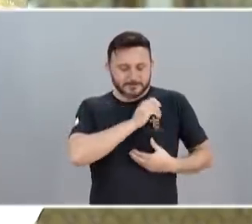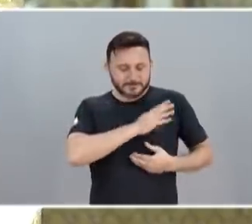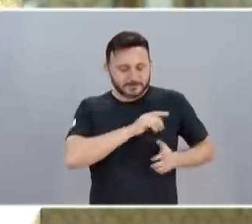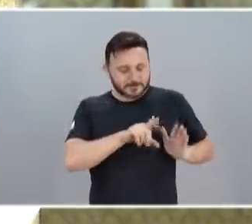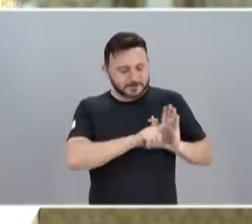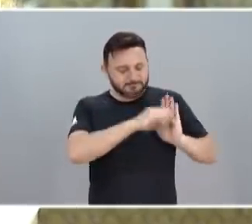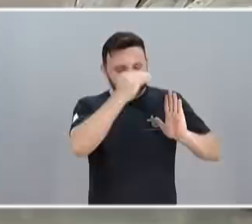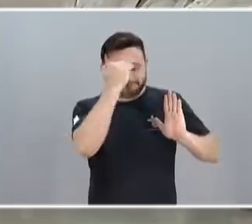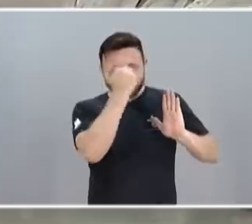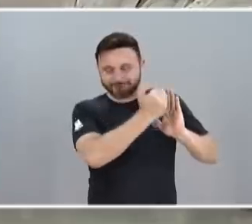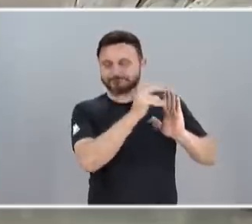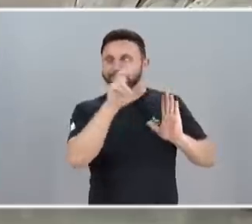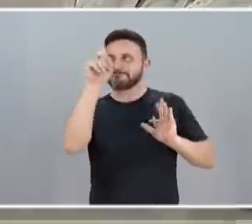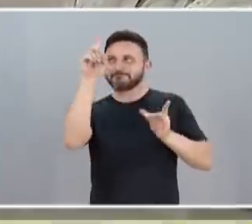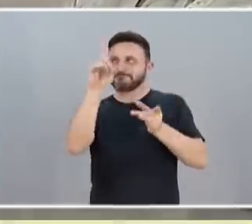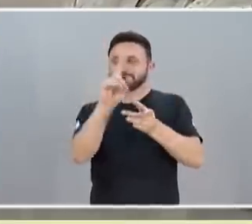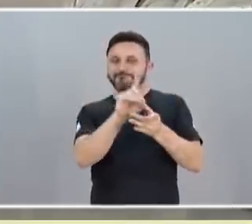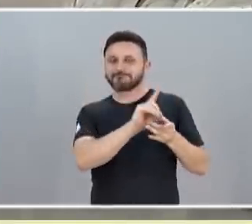Filhos,